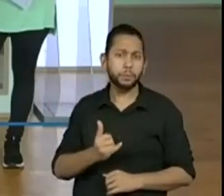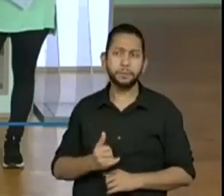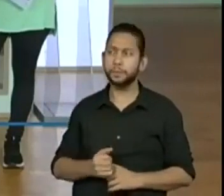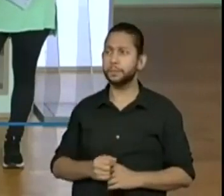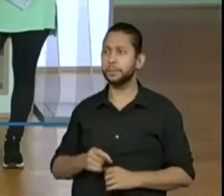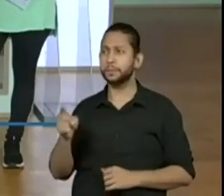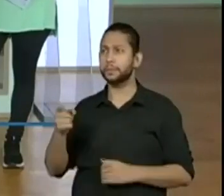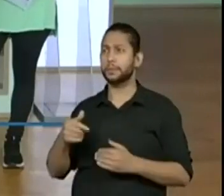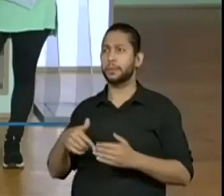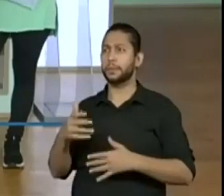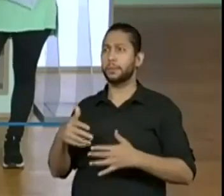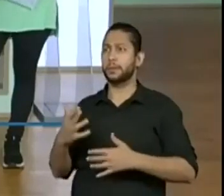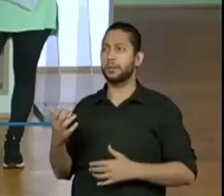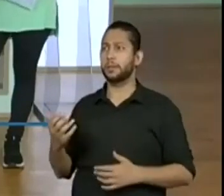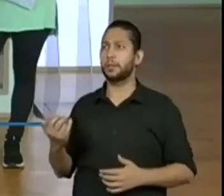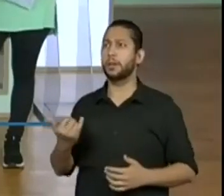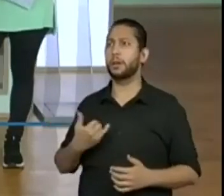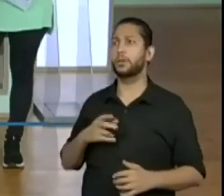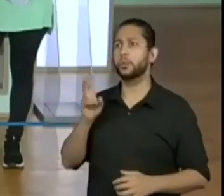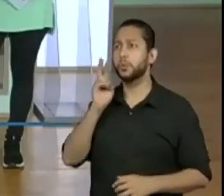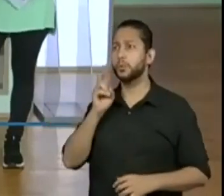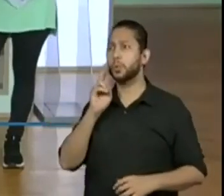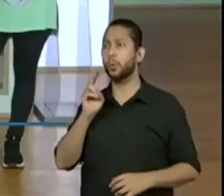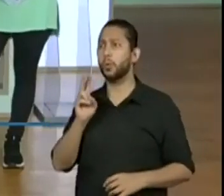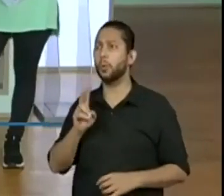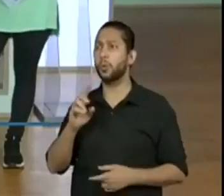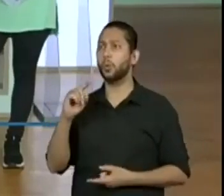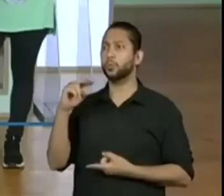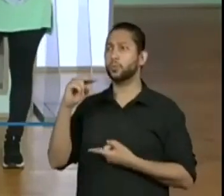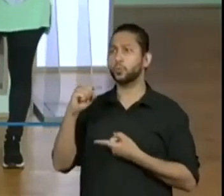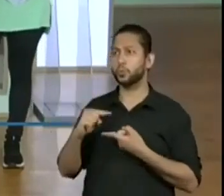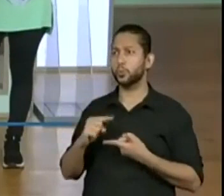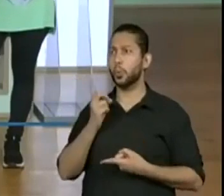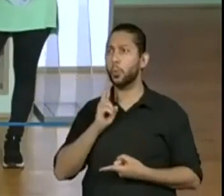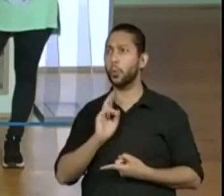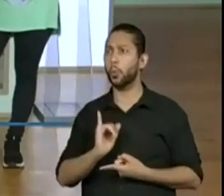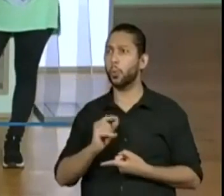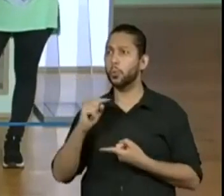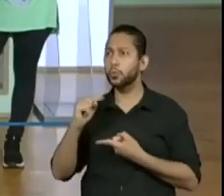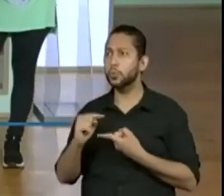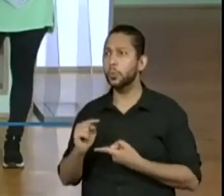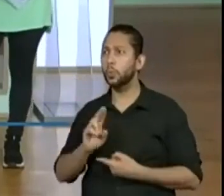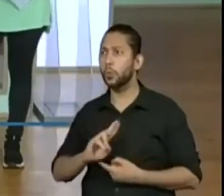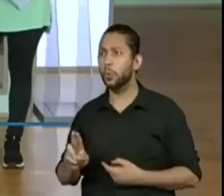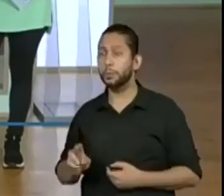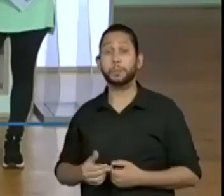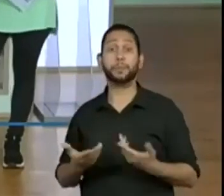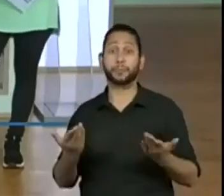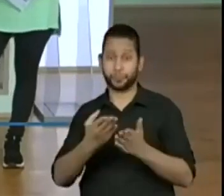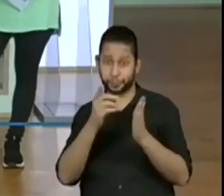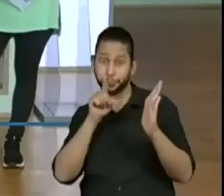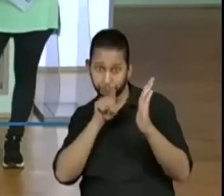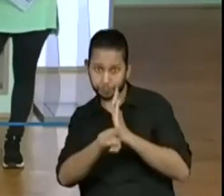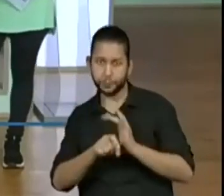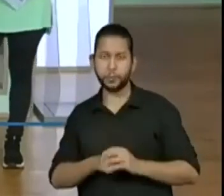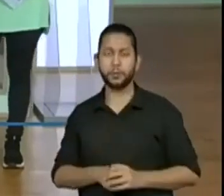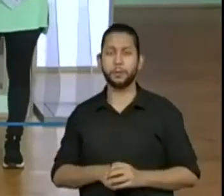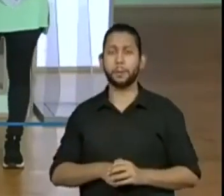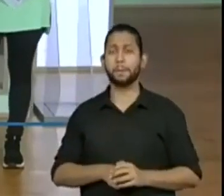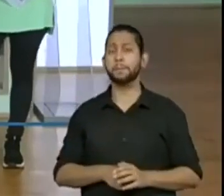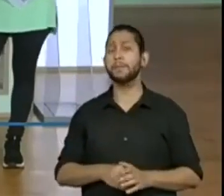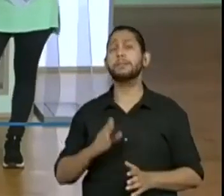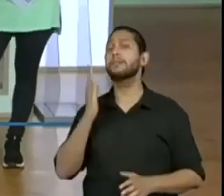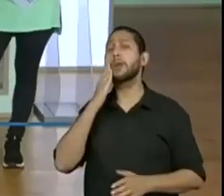Eles ainda estão mandando diversos contos que eles conhecem, mas a pergunta agora é: quem sabe o